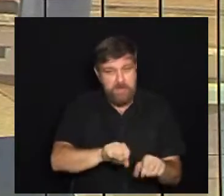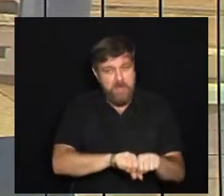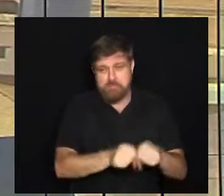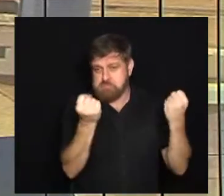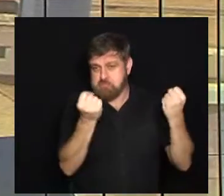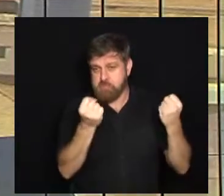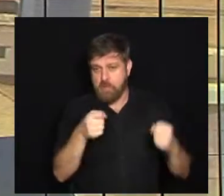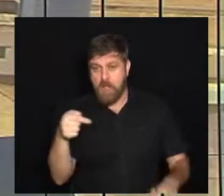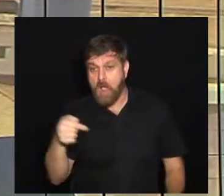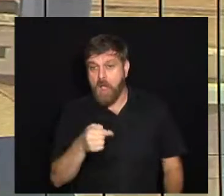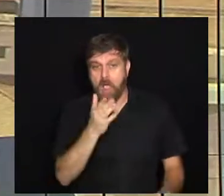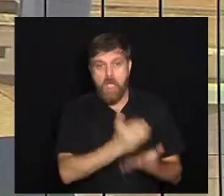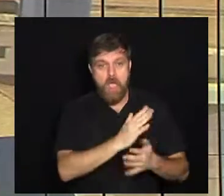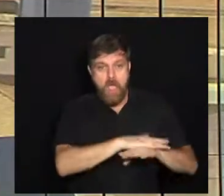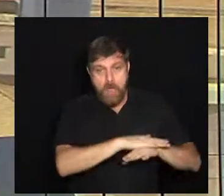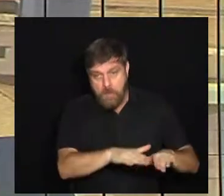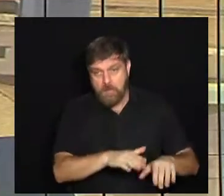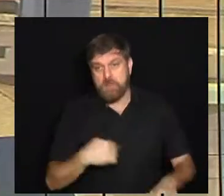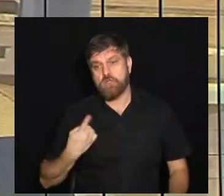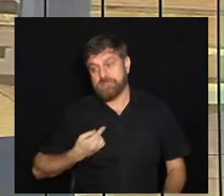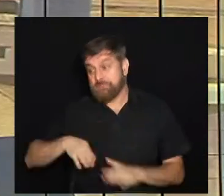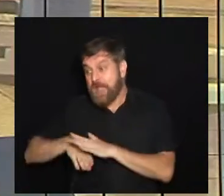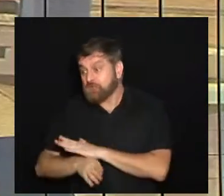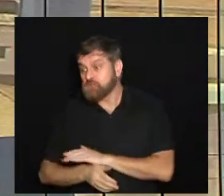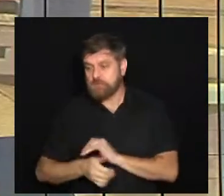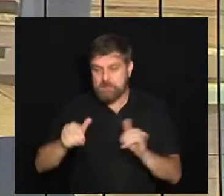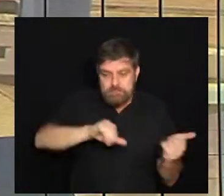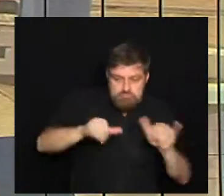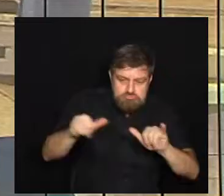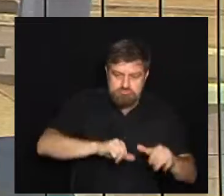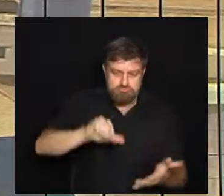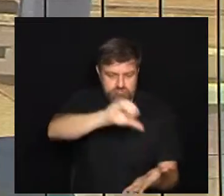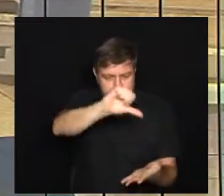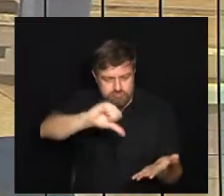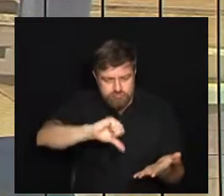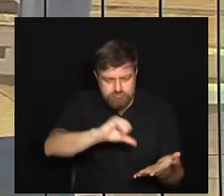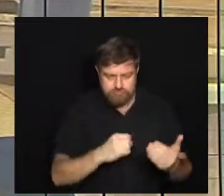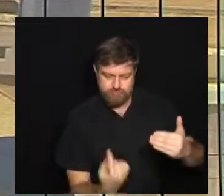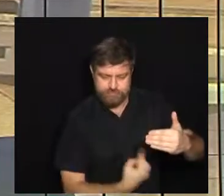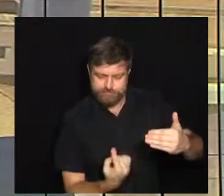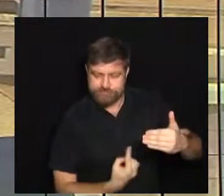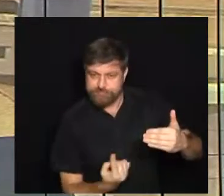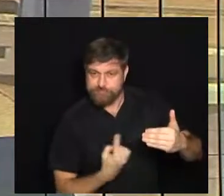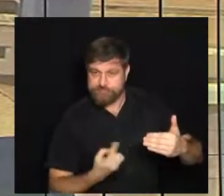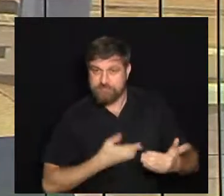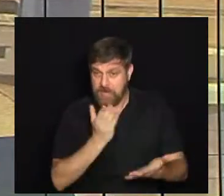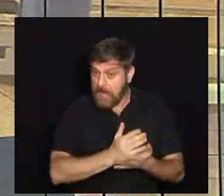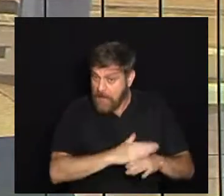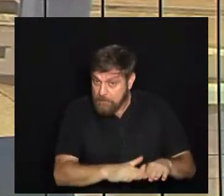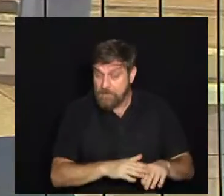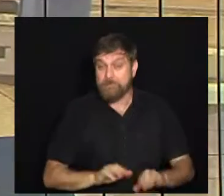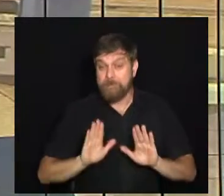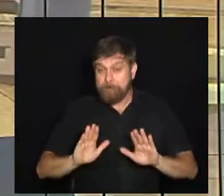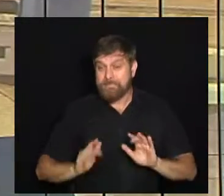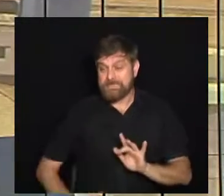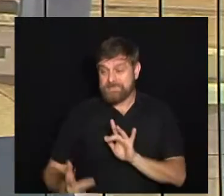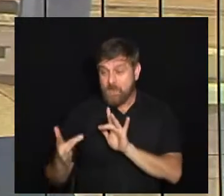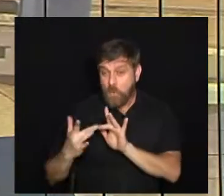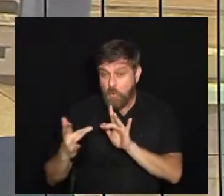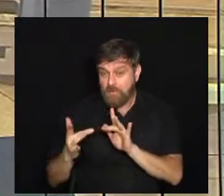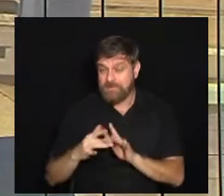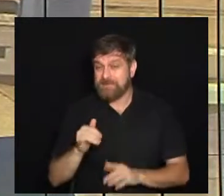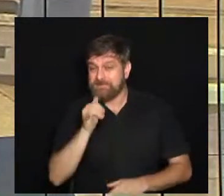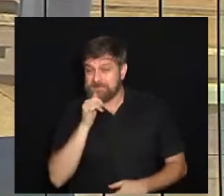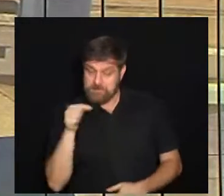esse da agência questão do nosso cotidiano tá então assim o ideal como a doença a doença né que transmite pelo contato se tiver